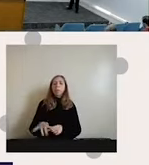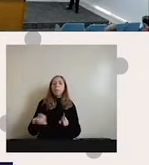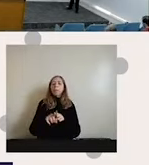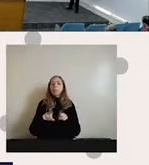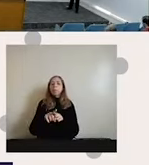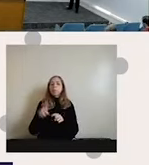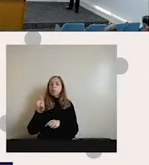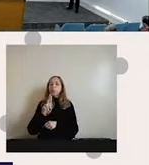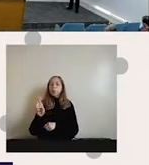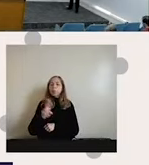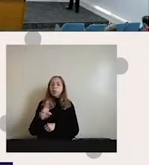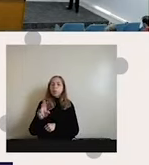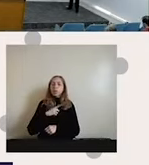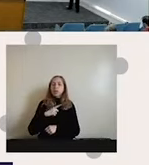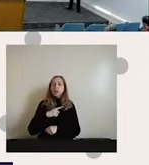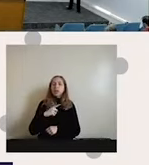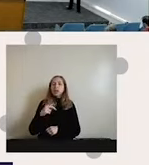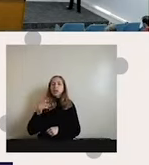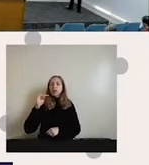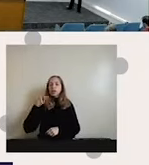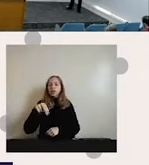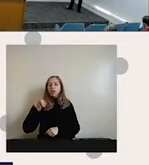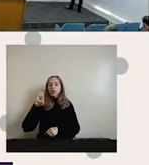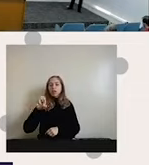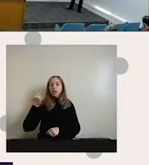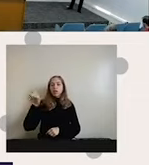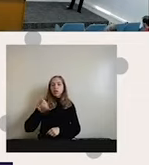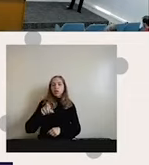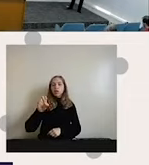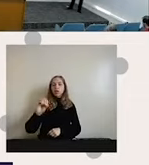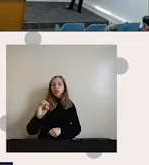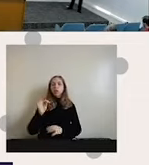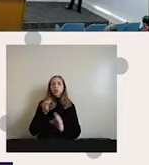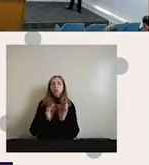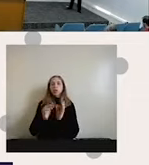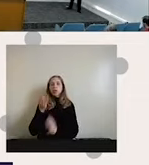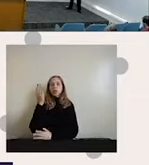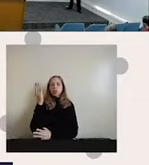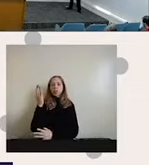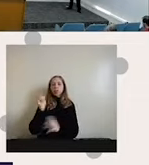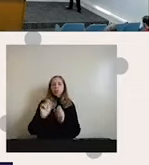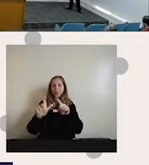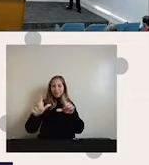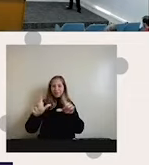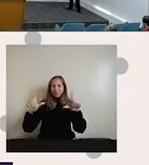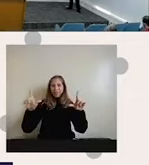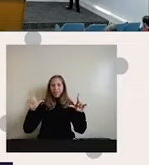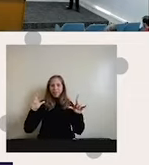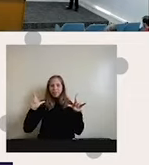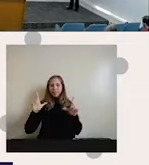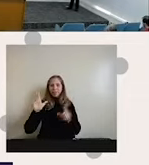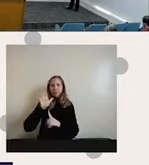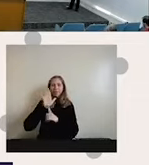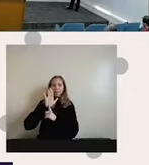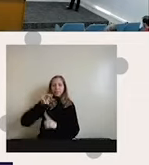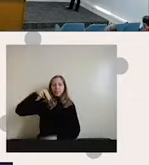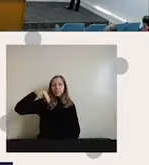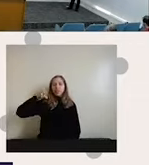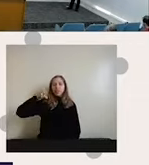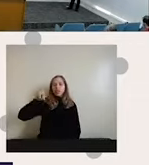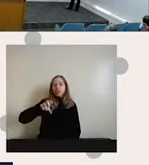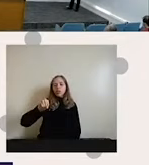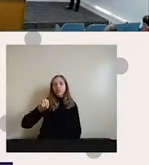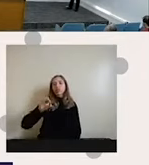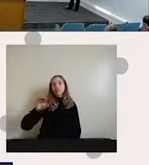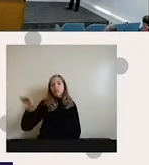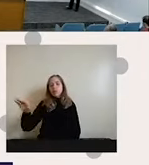nexo técnico previdenciário. Ele está bem descrito no decreto 3048 de 99 e é de 3 tipos: o